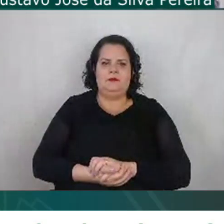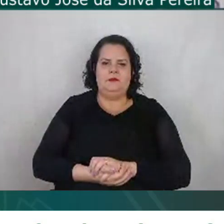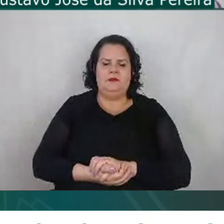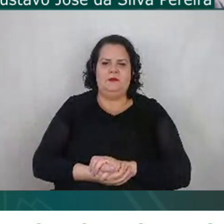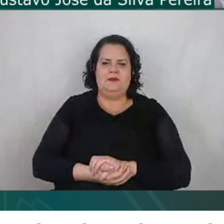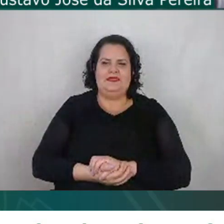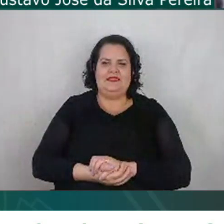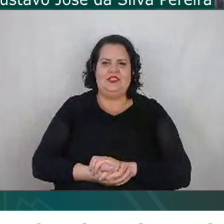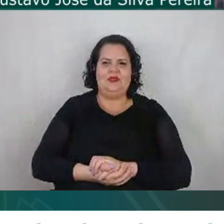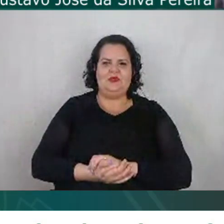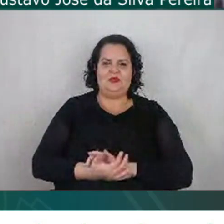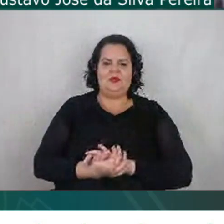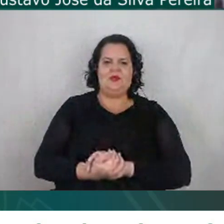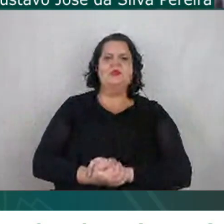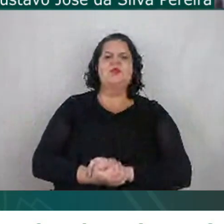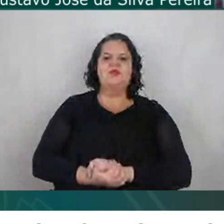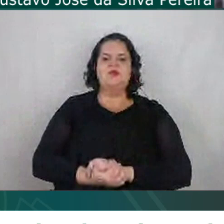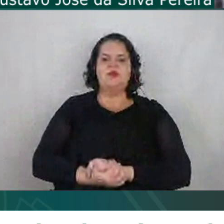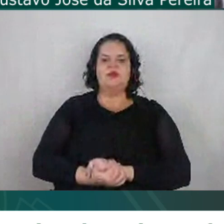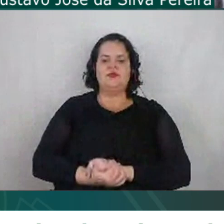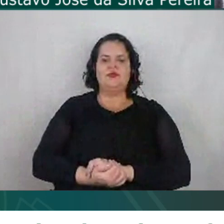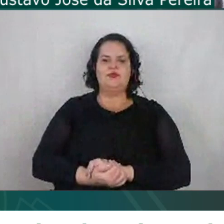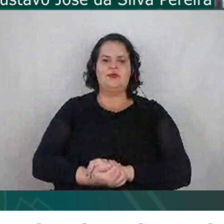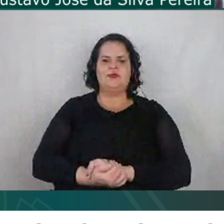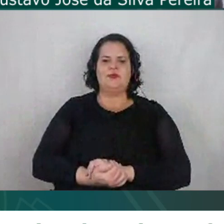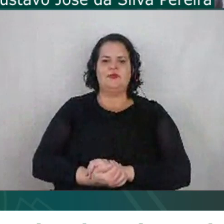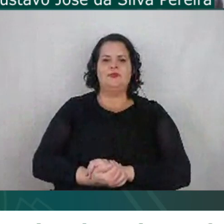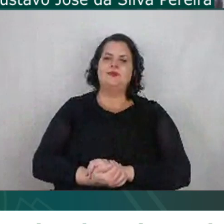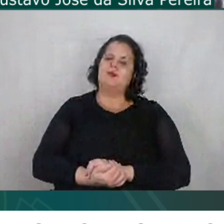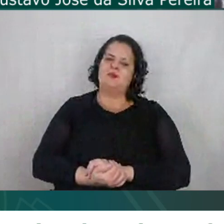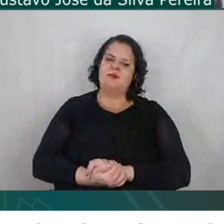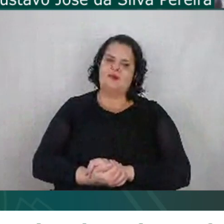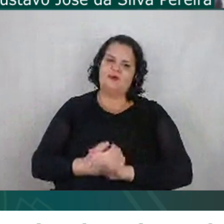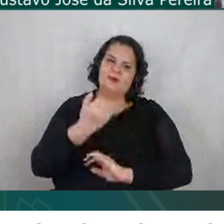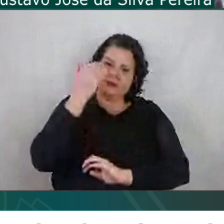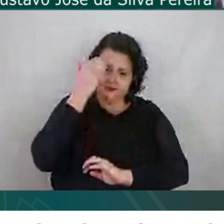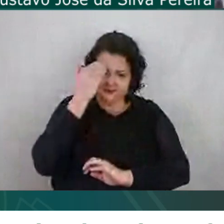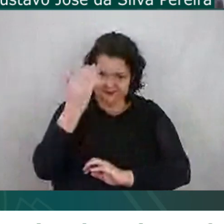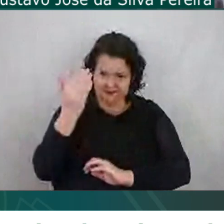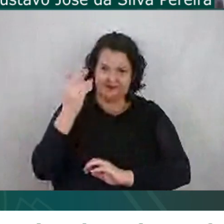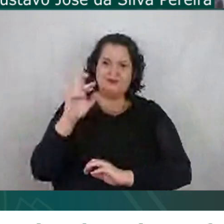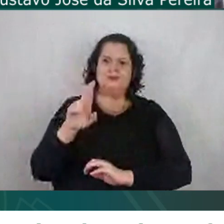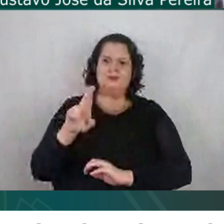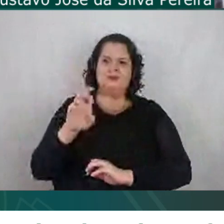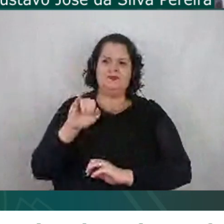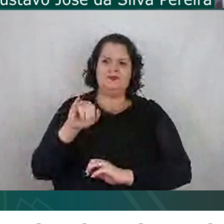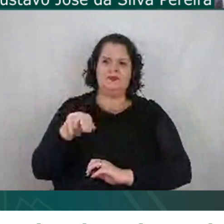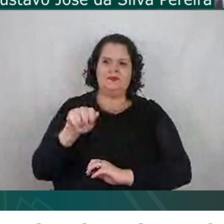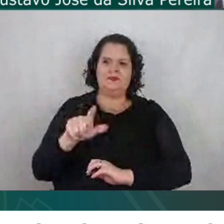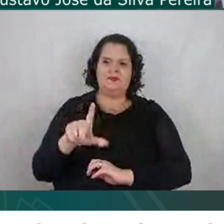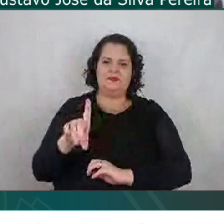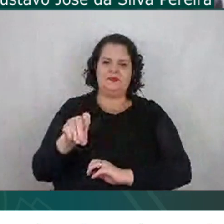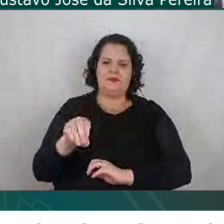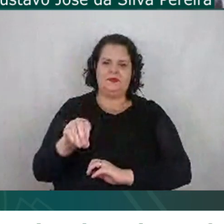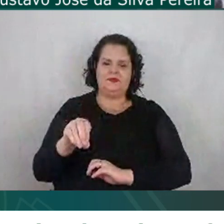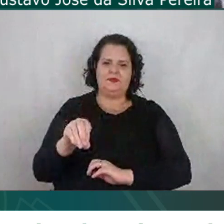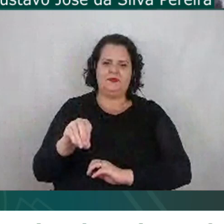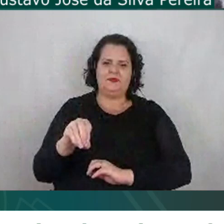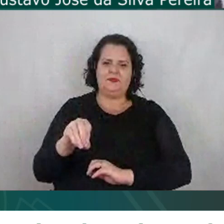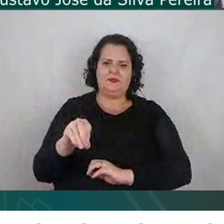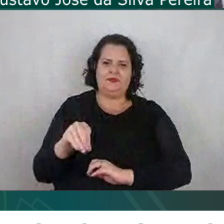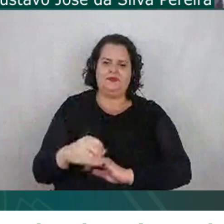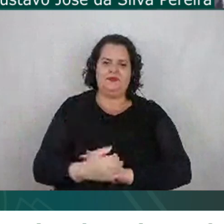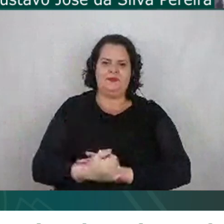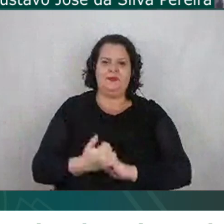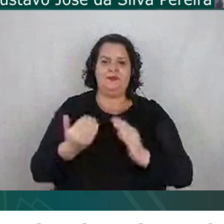processo. Tudo bem. Muito obrigada, Reinaldo. Então, a gente